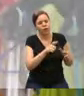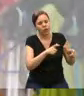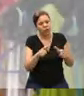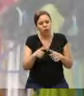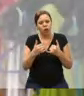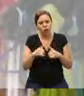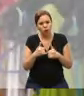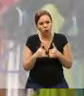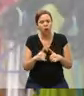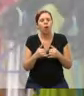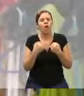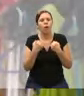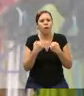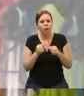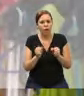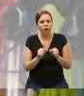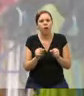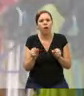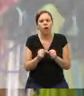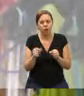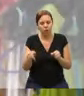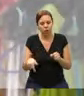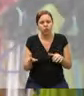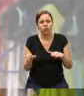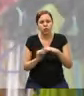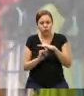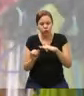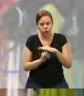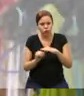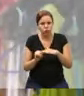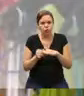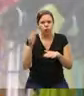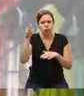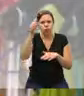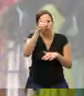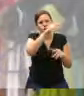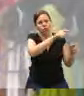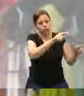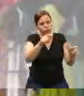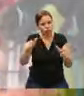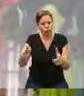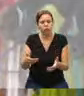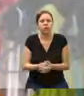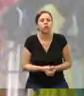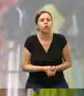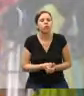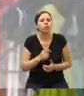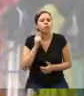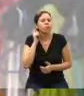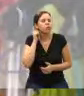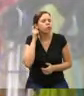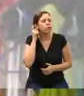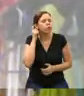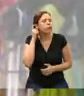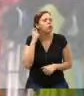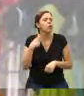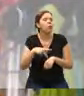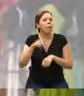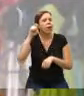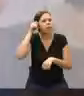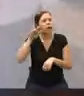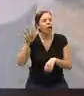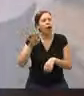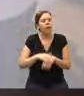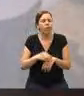caravanas através da fraternidade nas aldeias lá de Moçambique, e